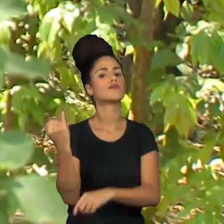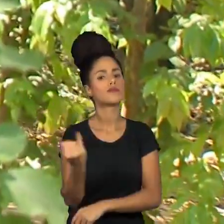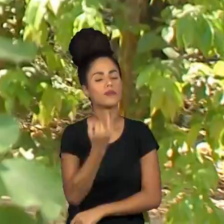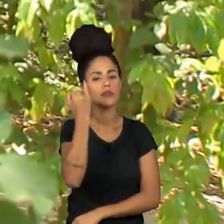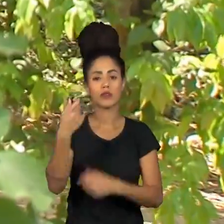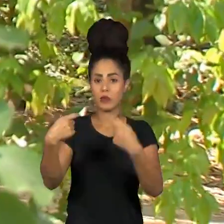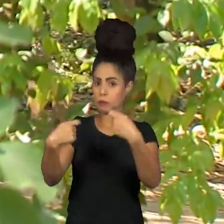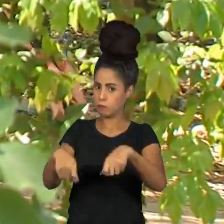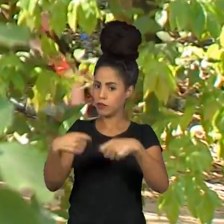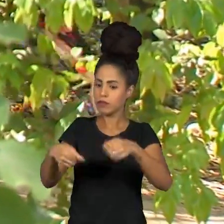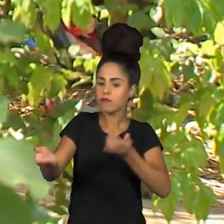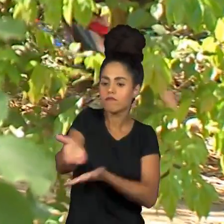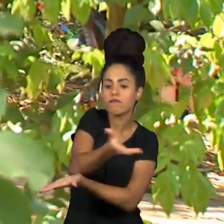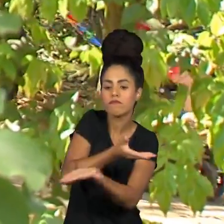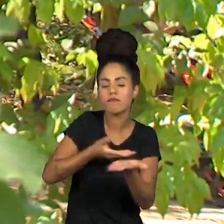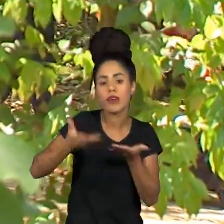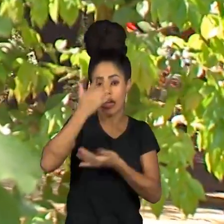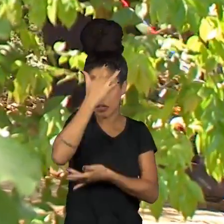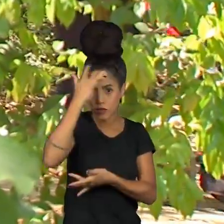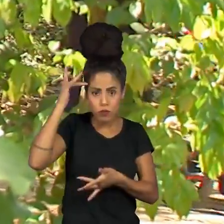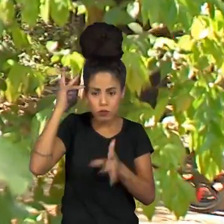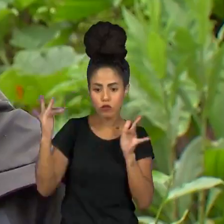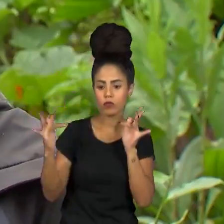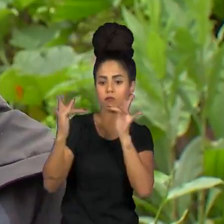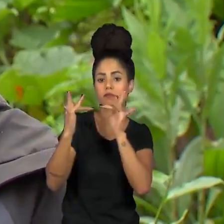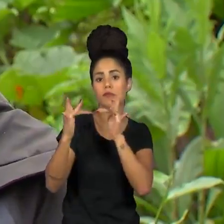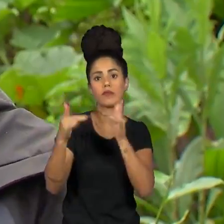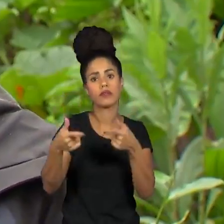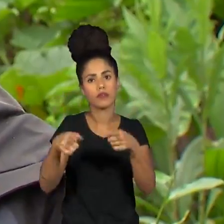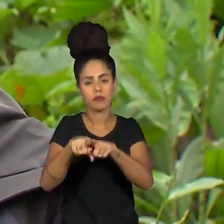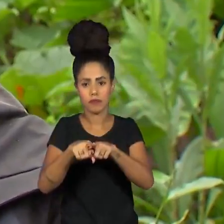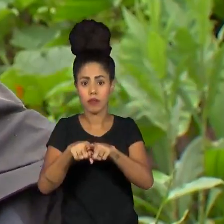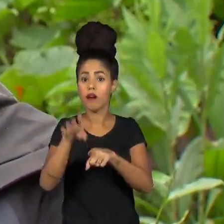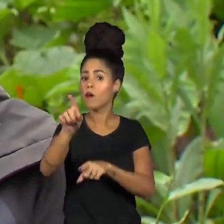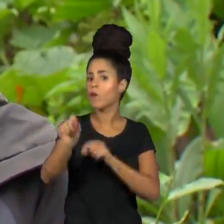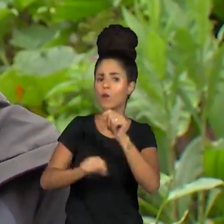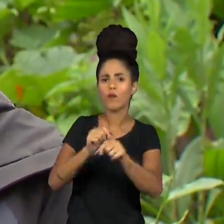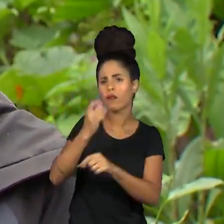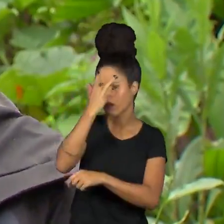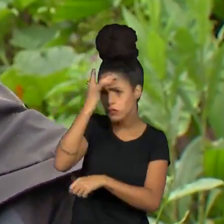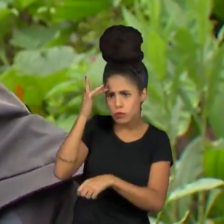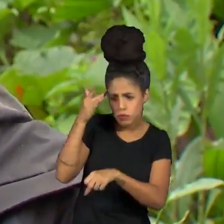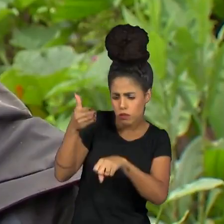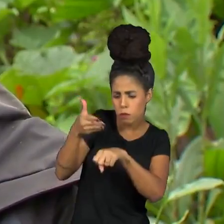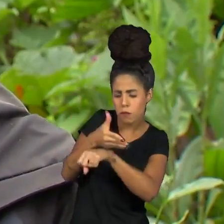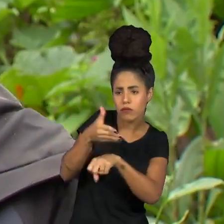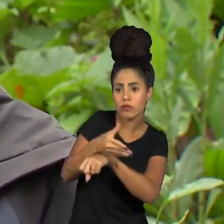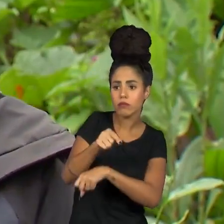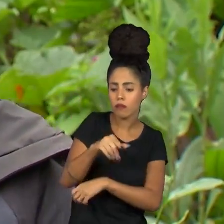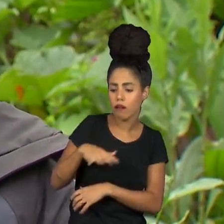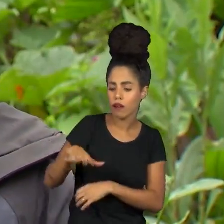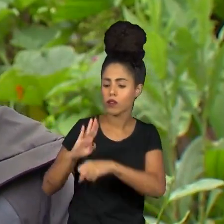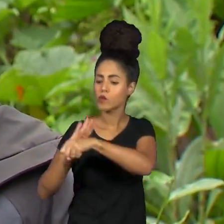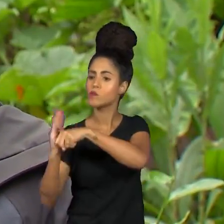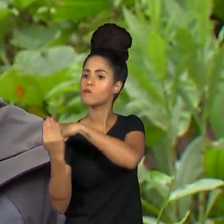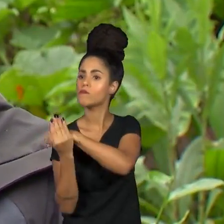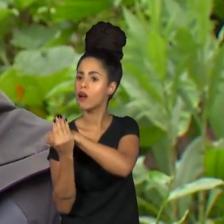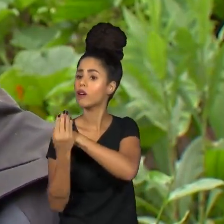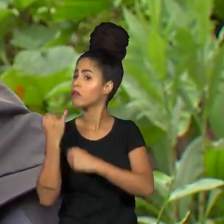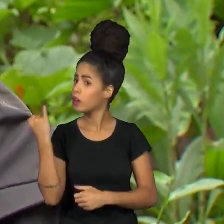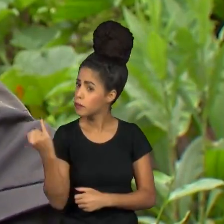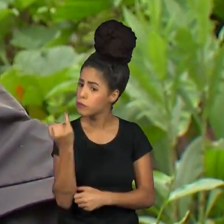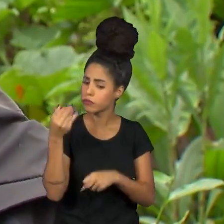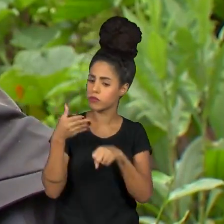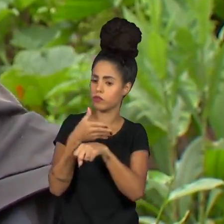de envolver as pessoas do entorno. E sem a participação de quem é do local,